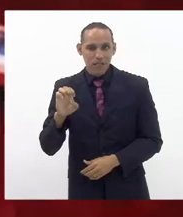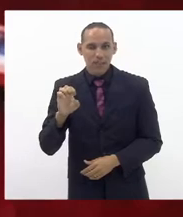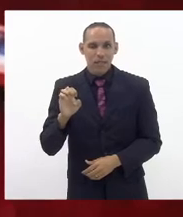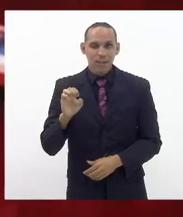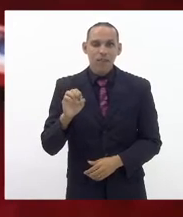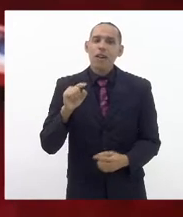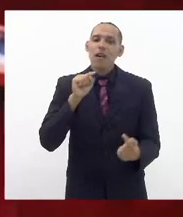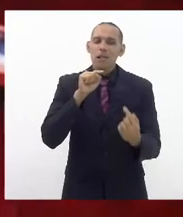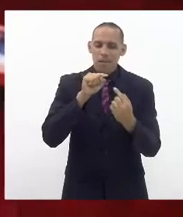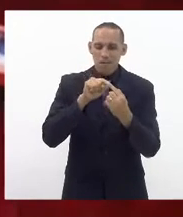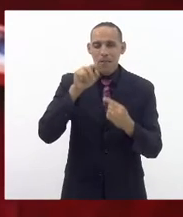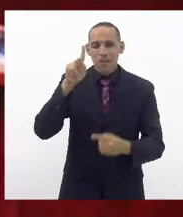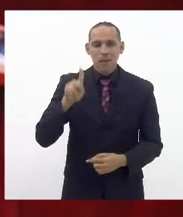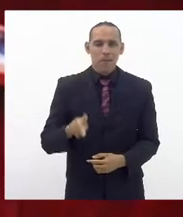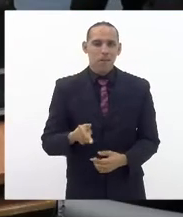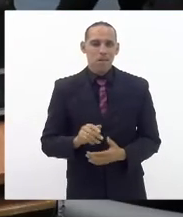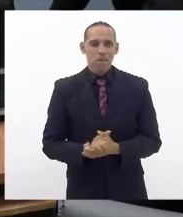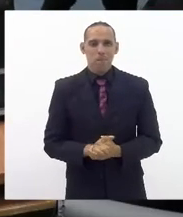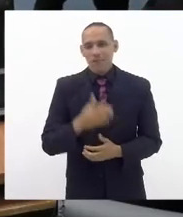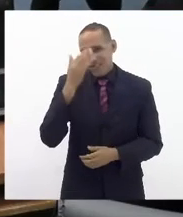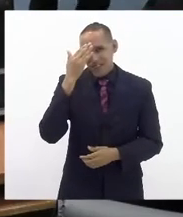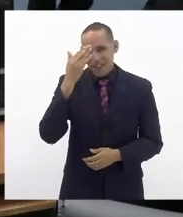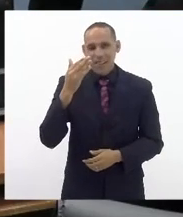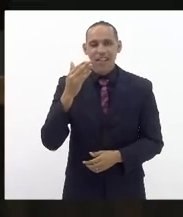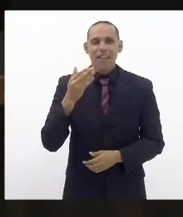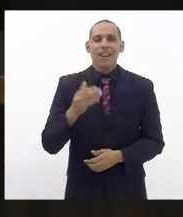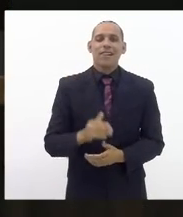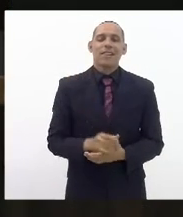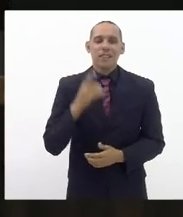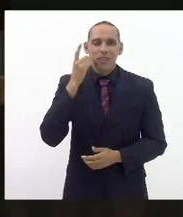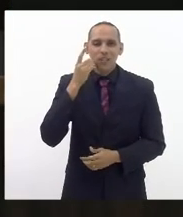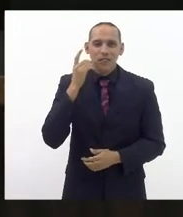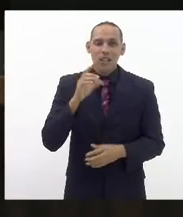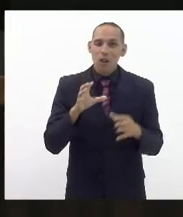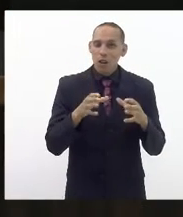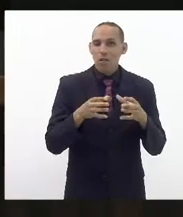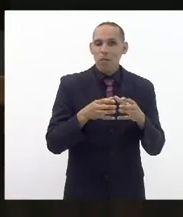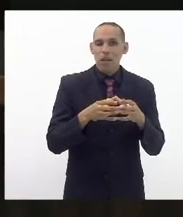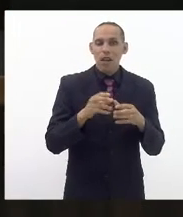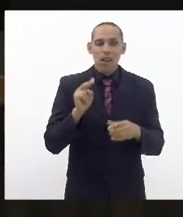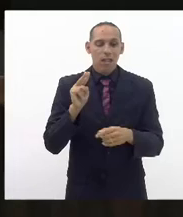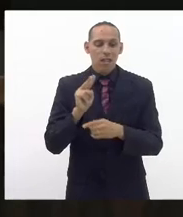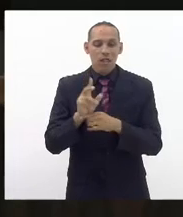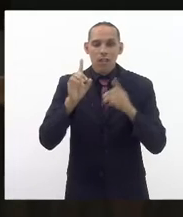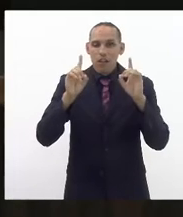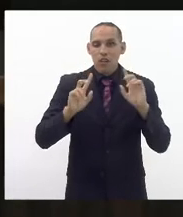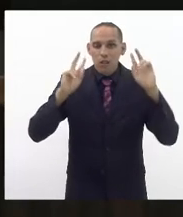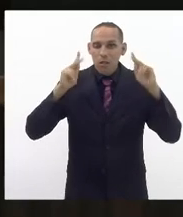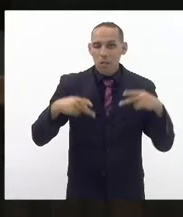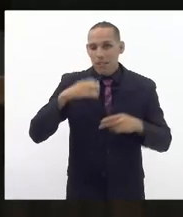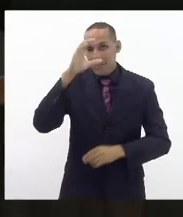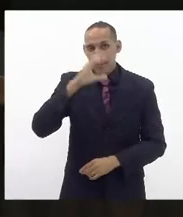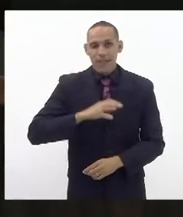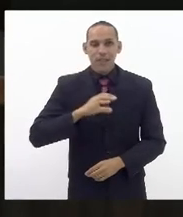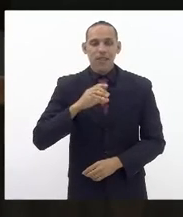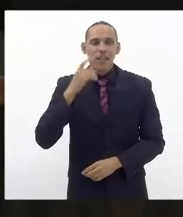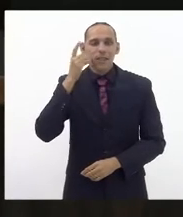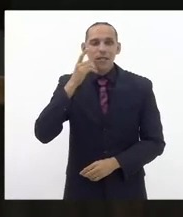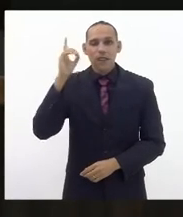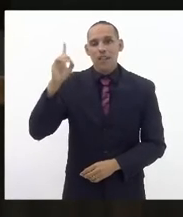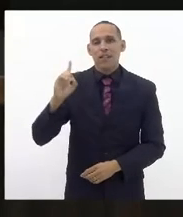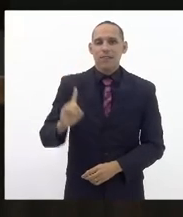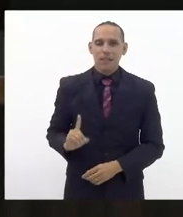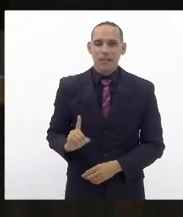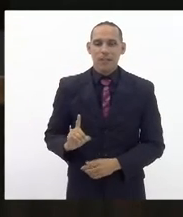Parecer favorável, senhora presidente. Obrigada, deputada. Pela Comissão de Defesa dos Direitos Humanos e Cidadania, deputada Dani Monteiro.